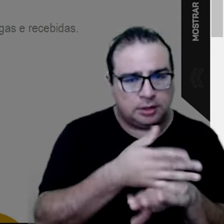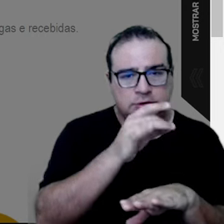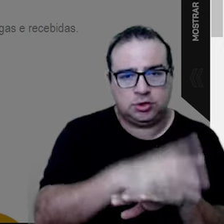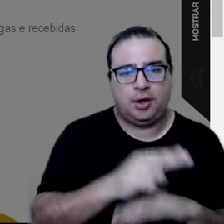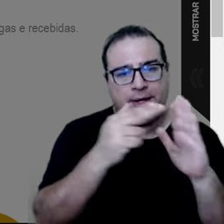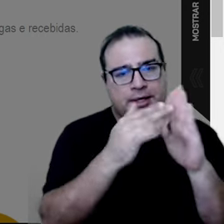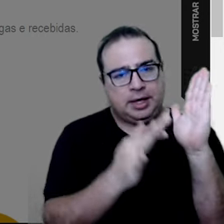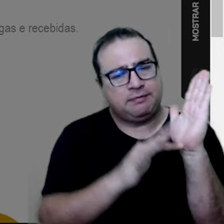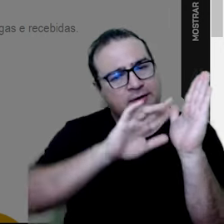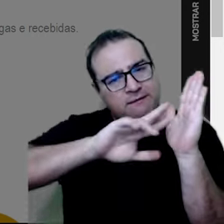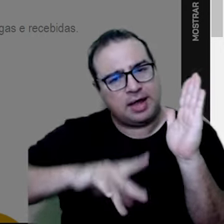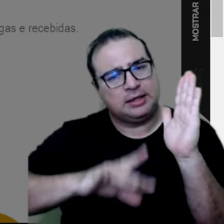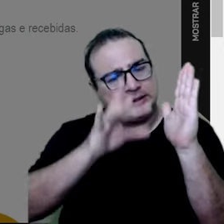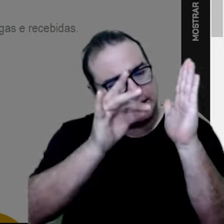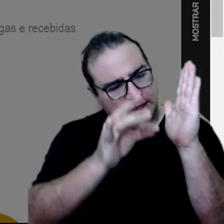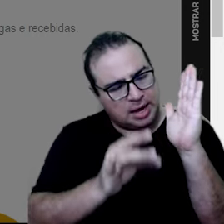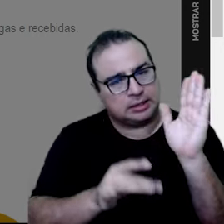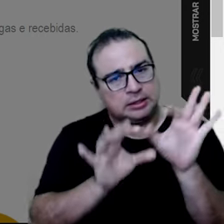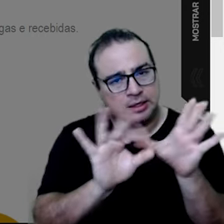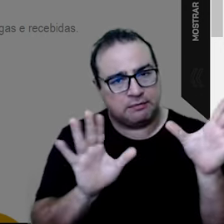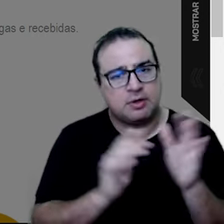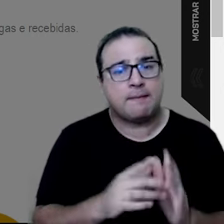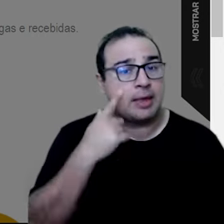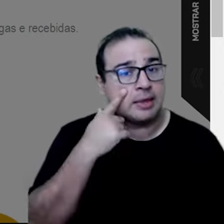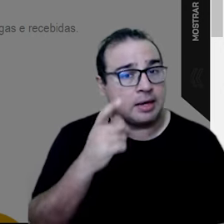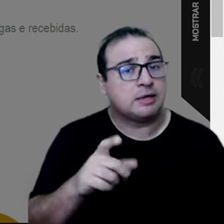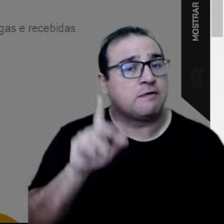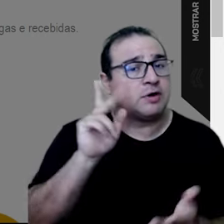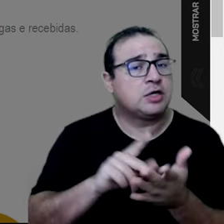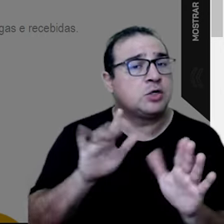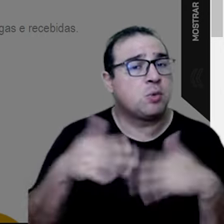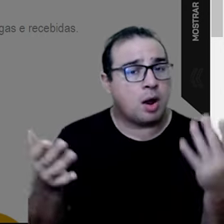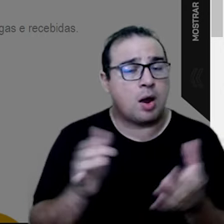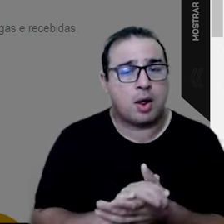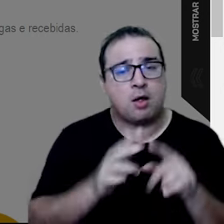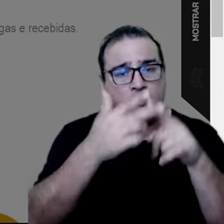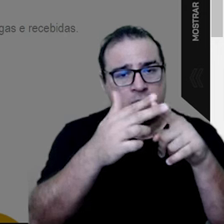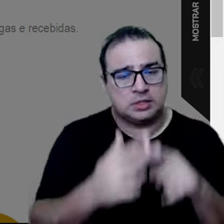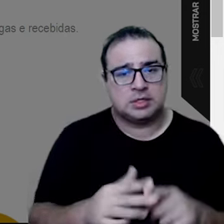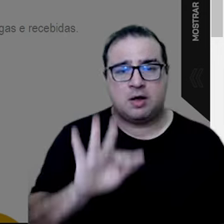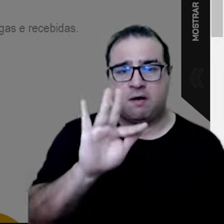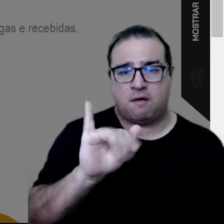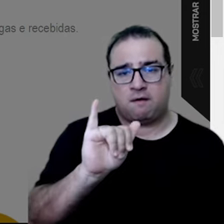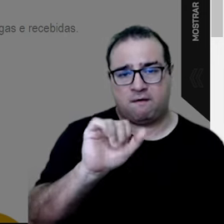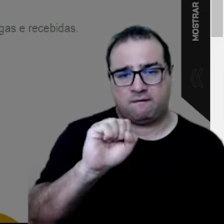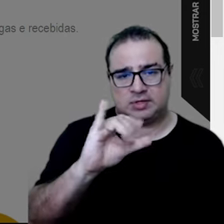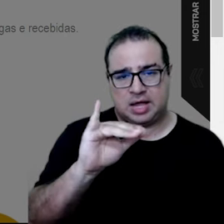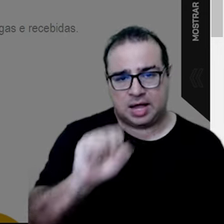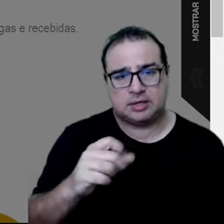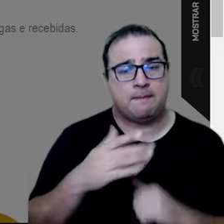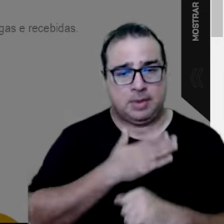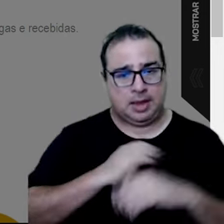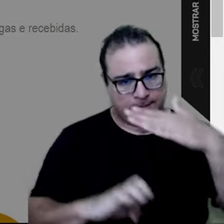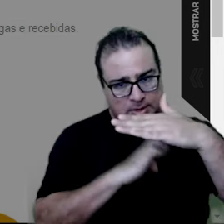tudo isso tem aqui mas eu já para mim o que interessa de fato configurações fiscais então eu configurei minha empresa